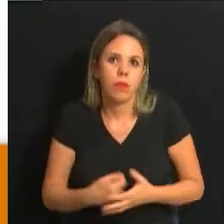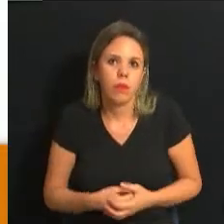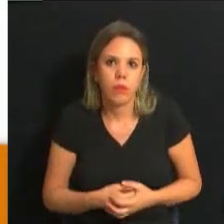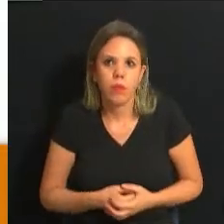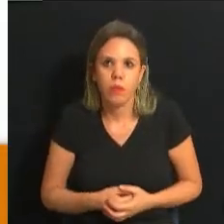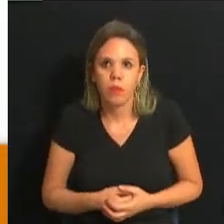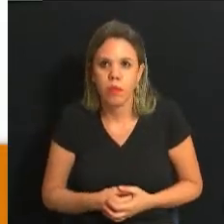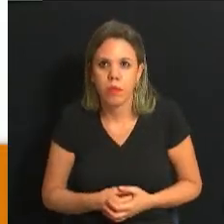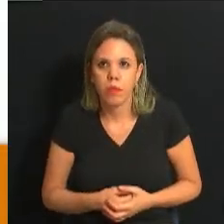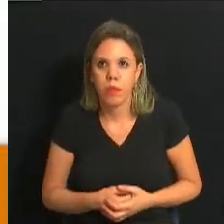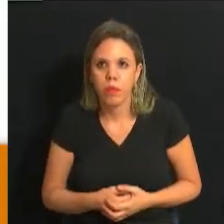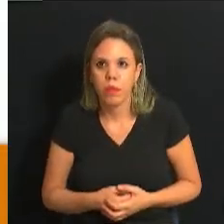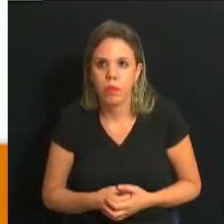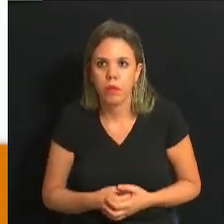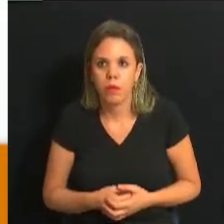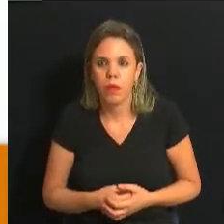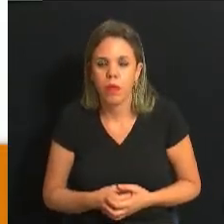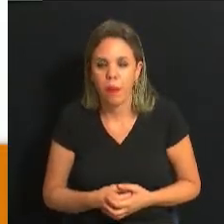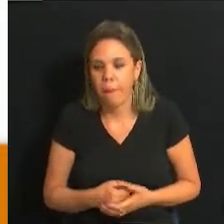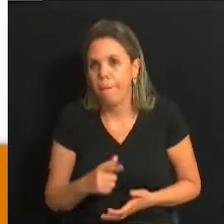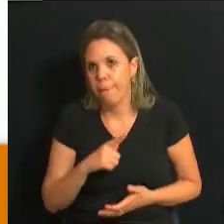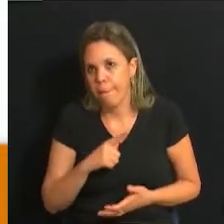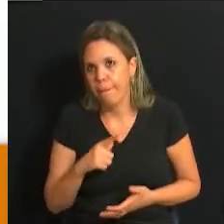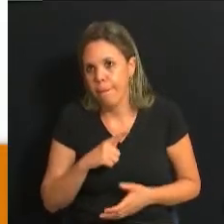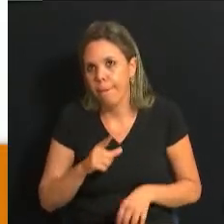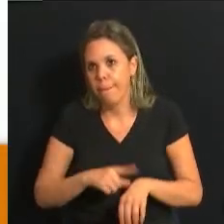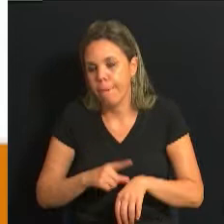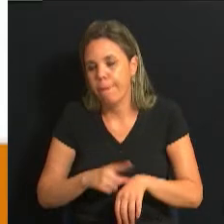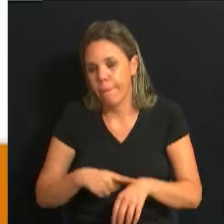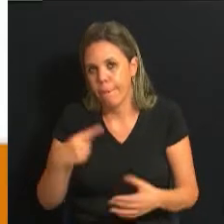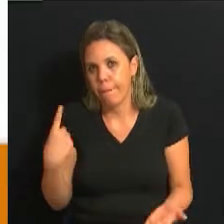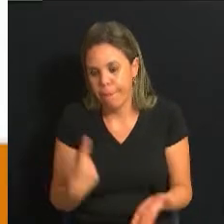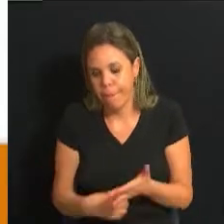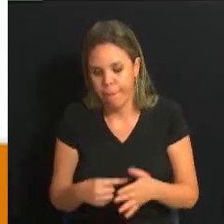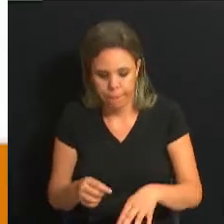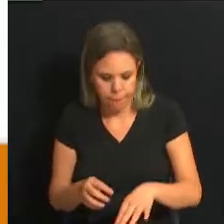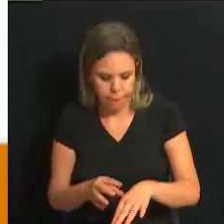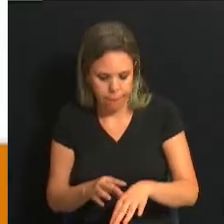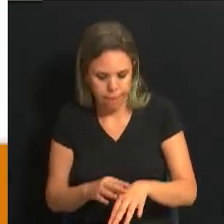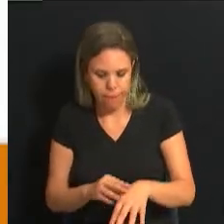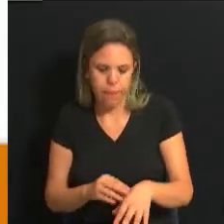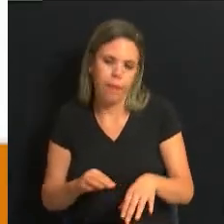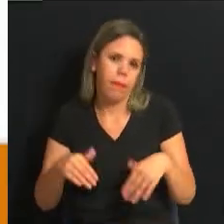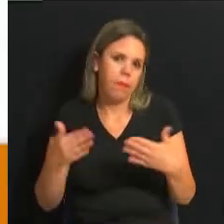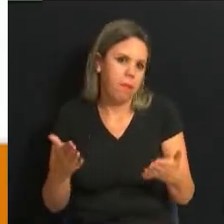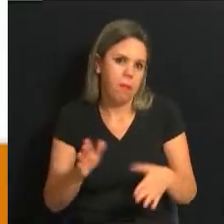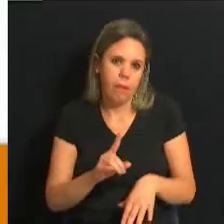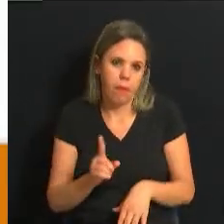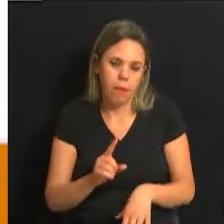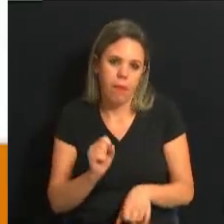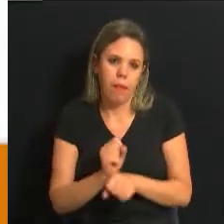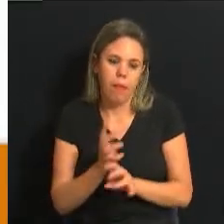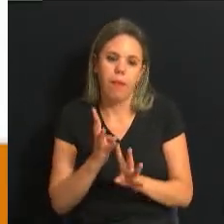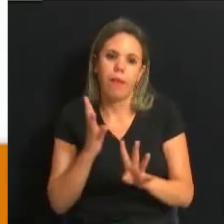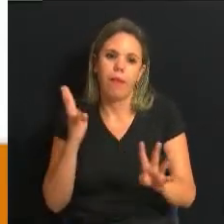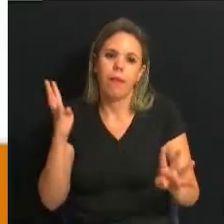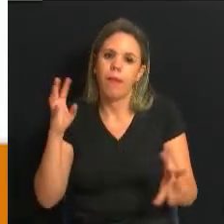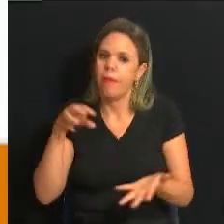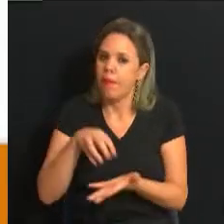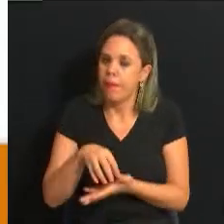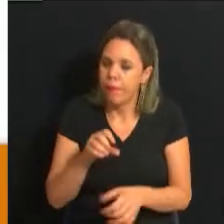eu fiz o agendamento, tenho lá o meu horário garantido. Fora isso, o centro de saúde vai ver, olha, fora isso eu